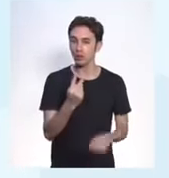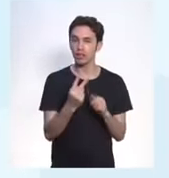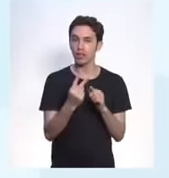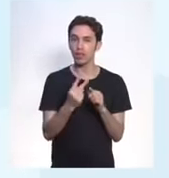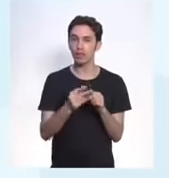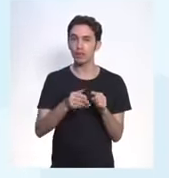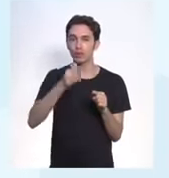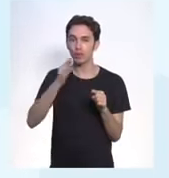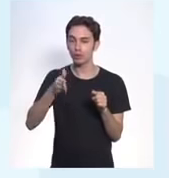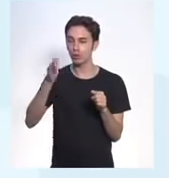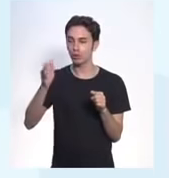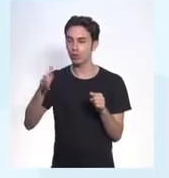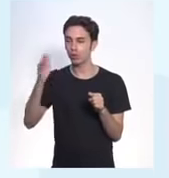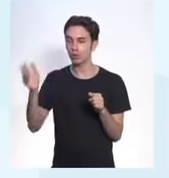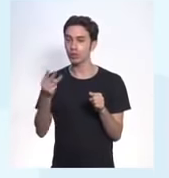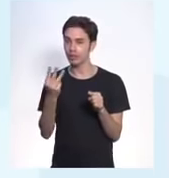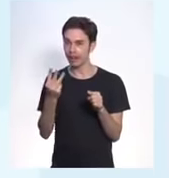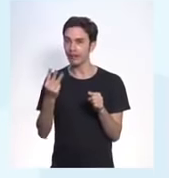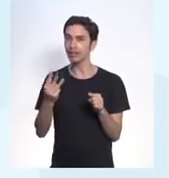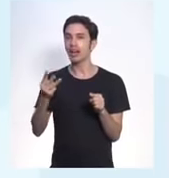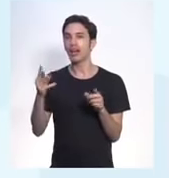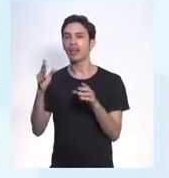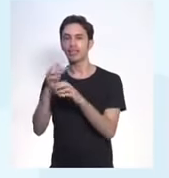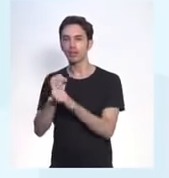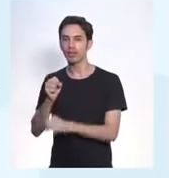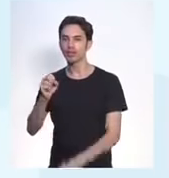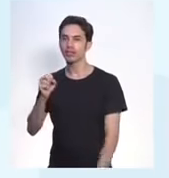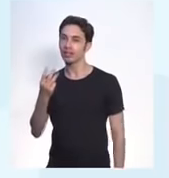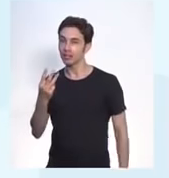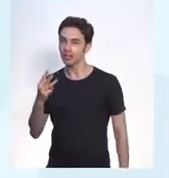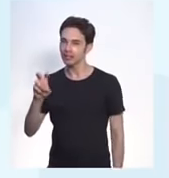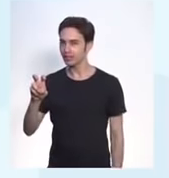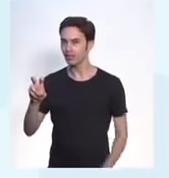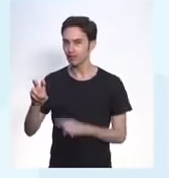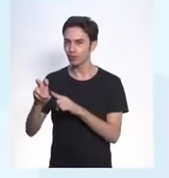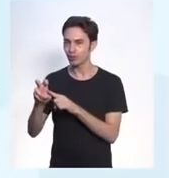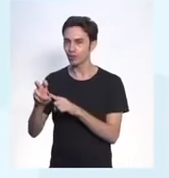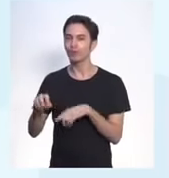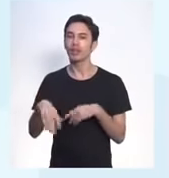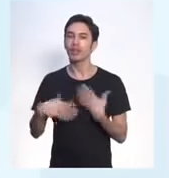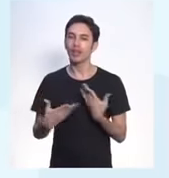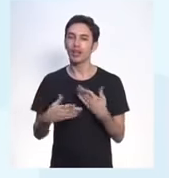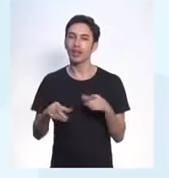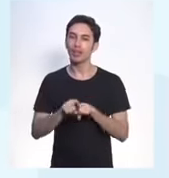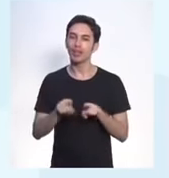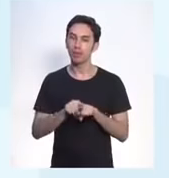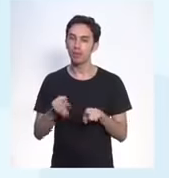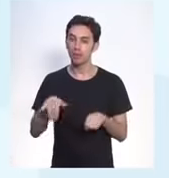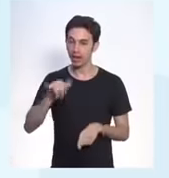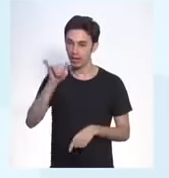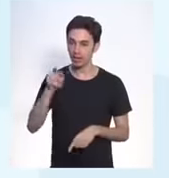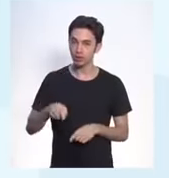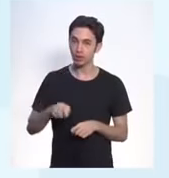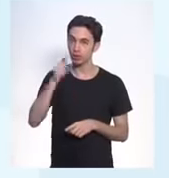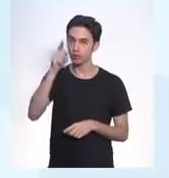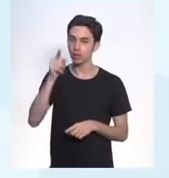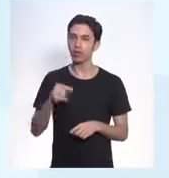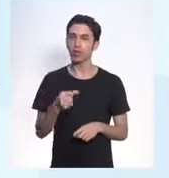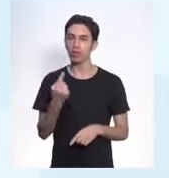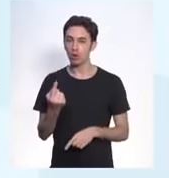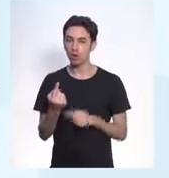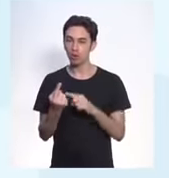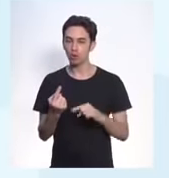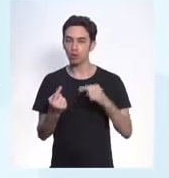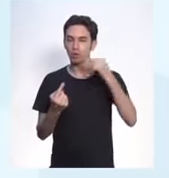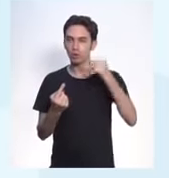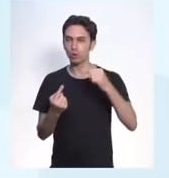era dois e um eu sou mei três para x virou 5 e eu sou meio o caso dois